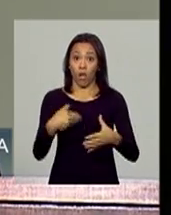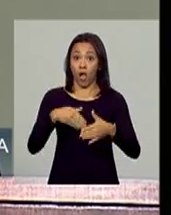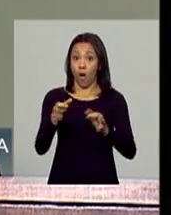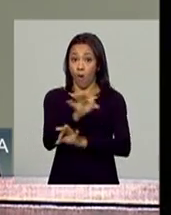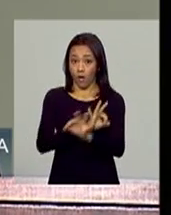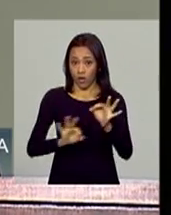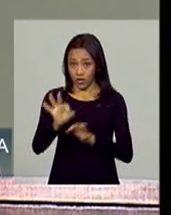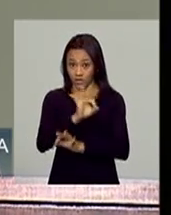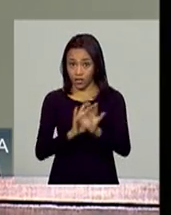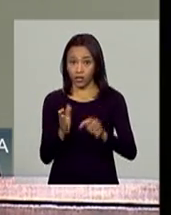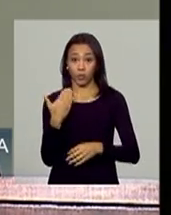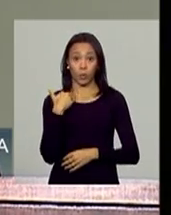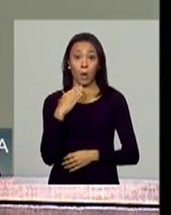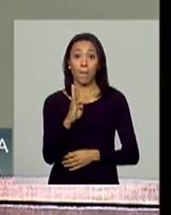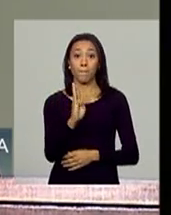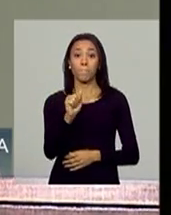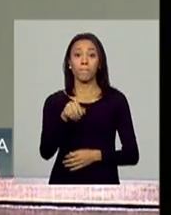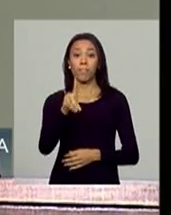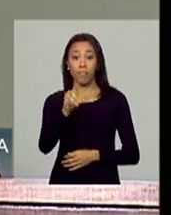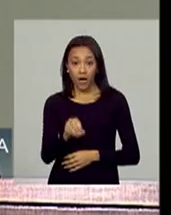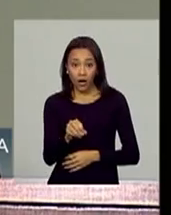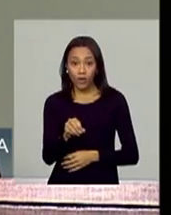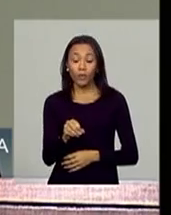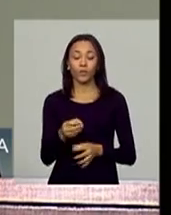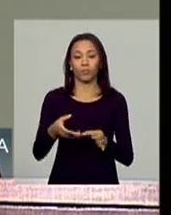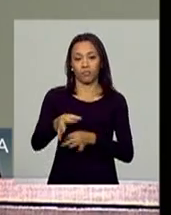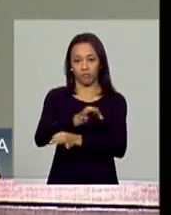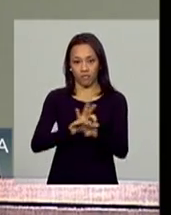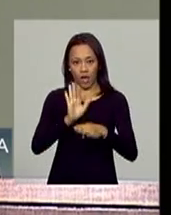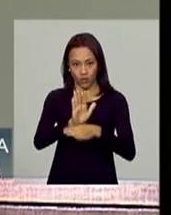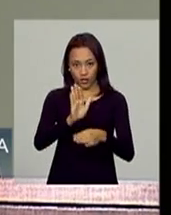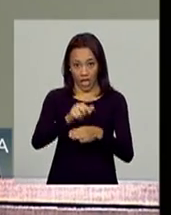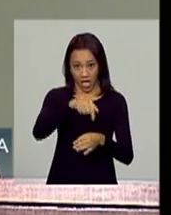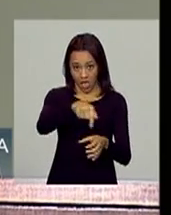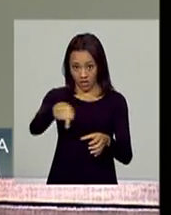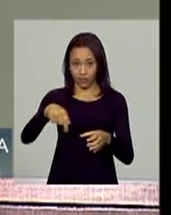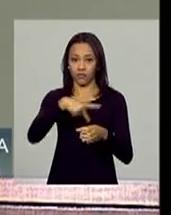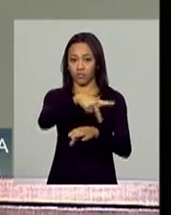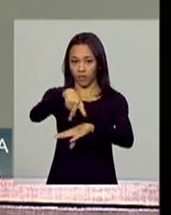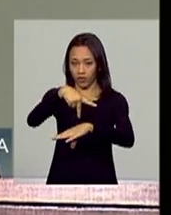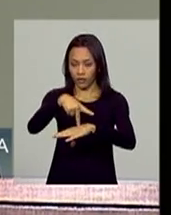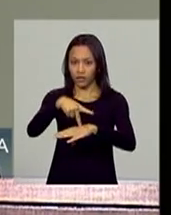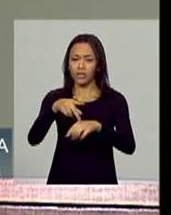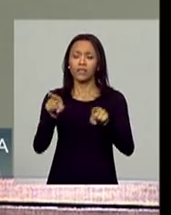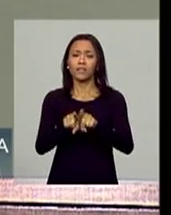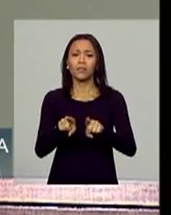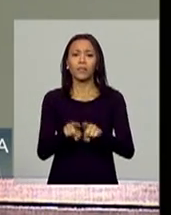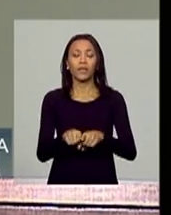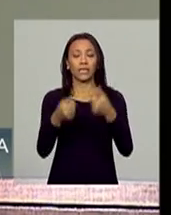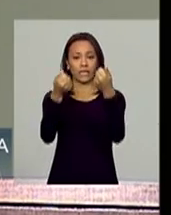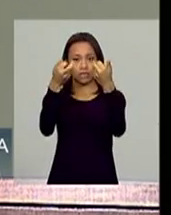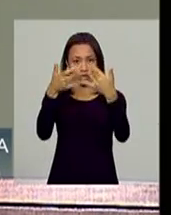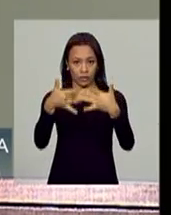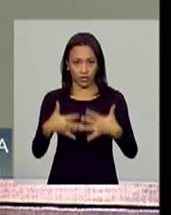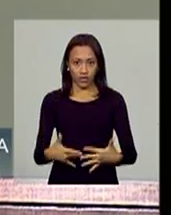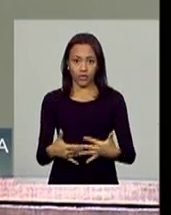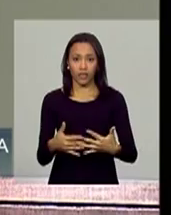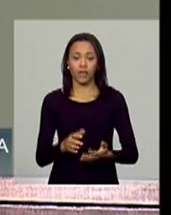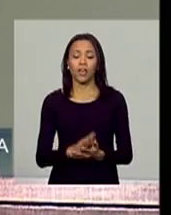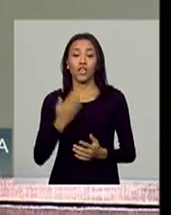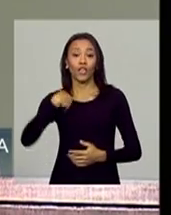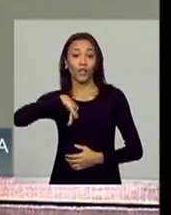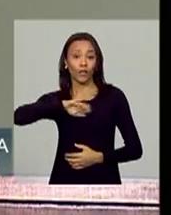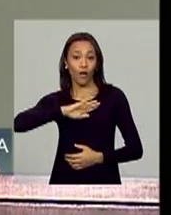BRICS, Banco do Desenvolvimento dos BRICS. Ao mesmo tempo, explica também a ênfase